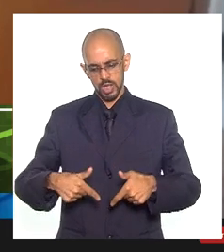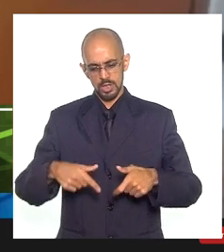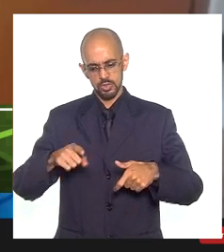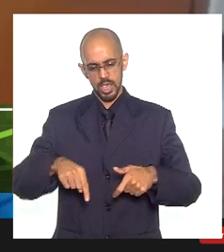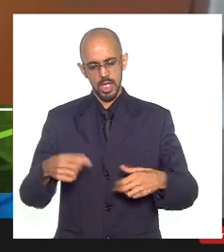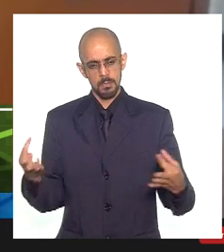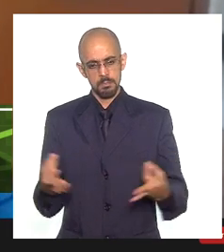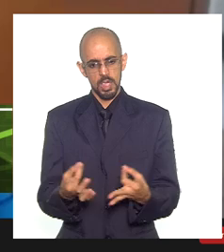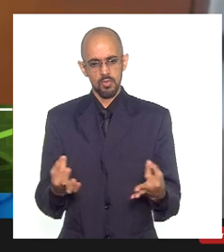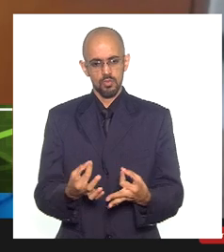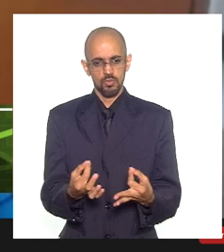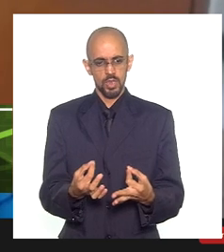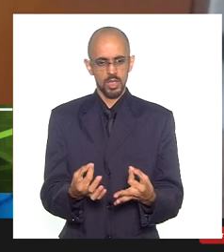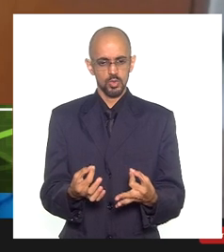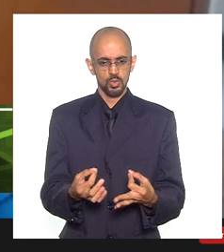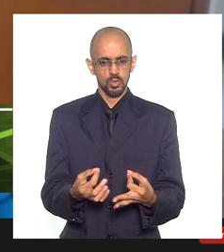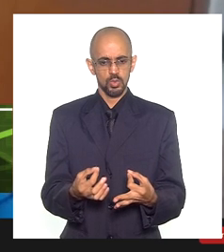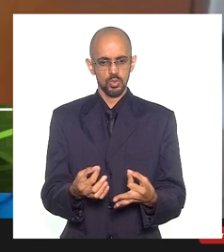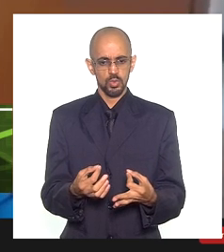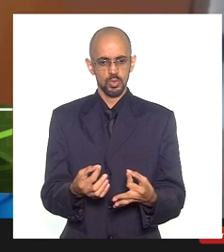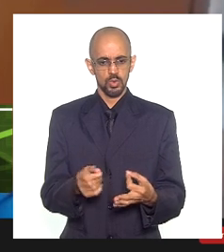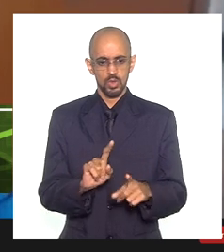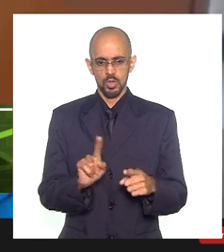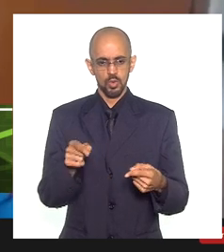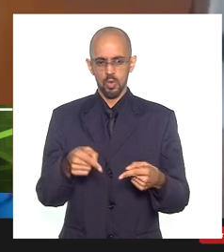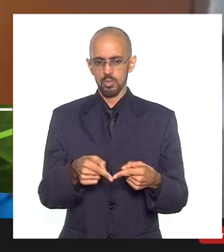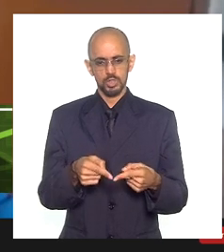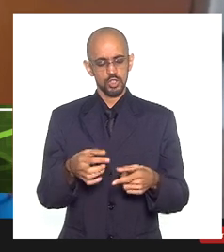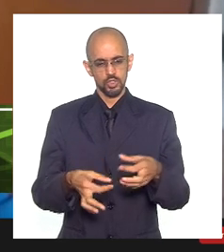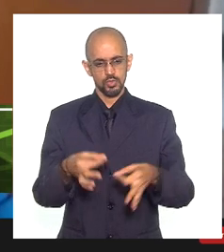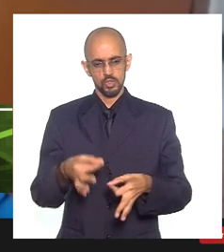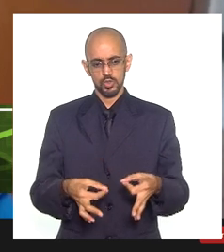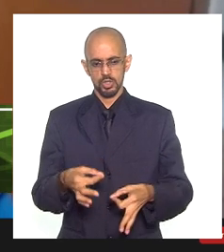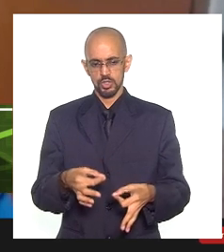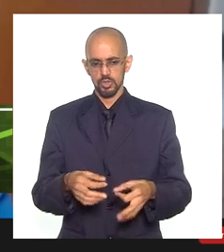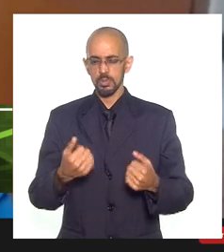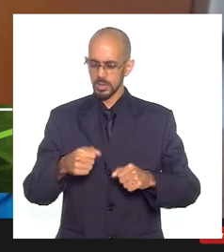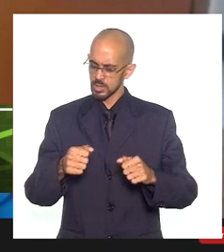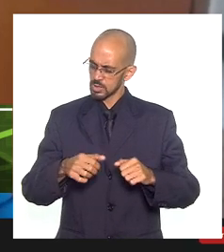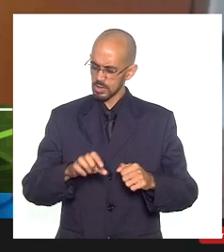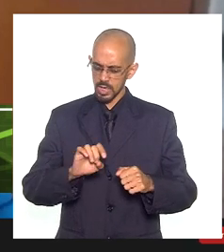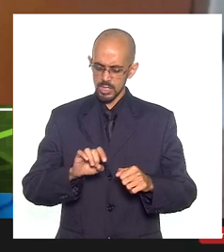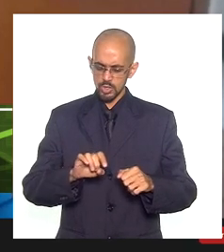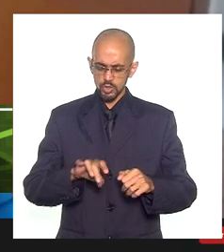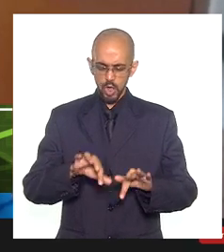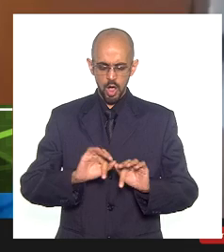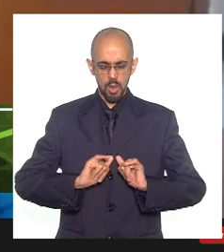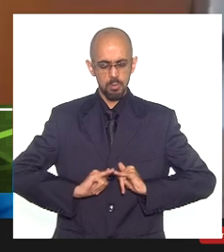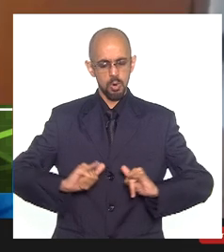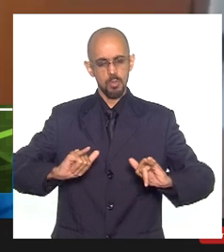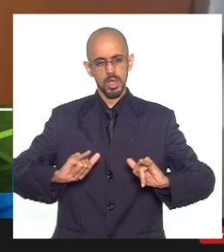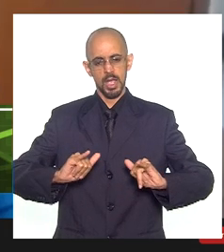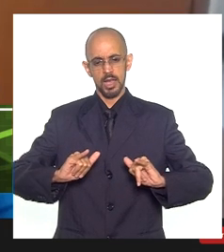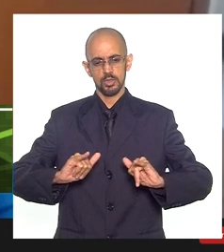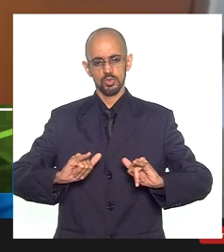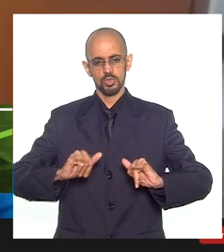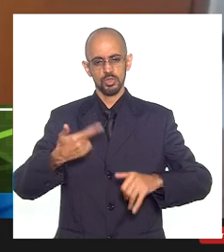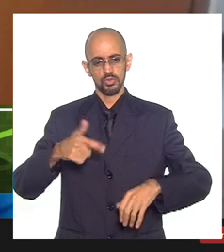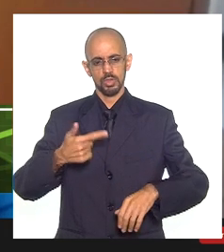acabados do ponto de vista jurídico e devem ser simplesmente publicados no diário oficial sem qualquer questionamento.